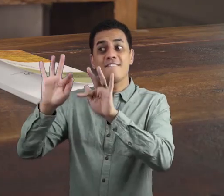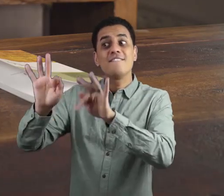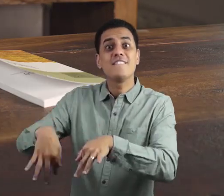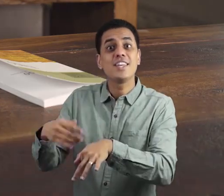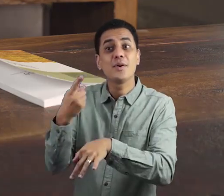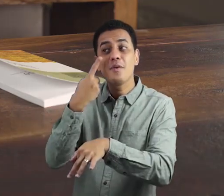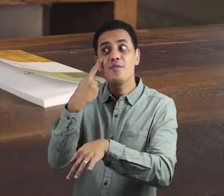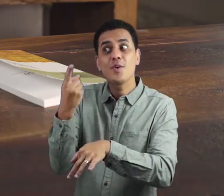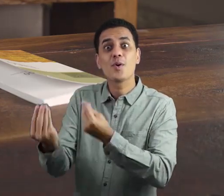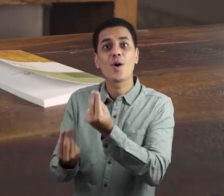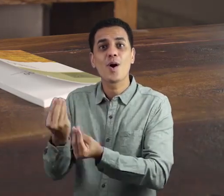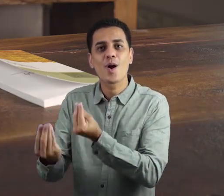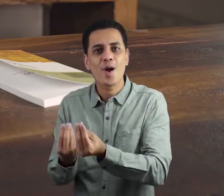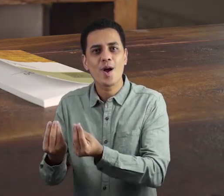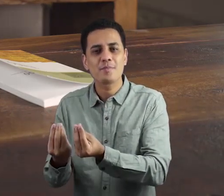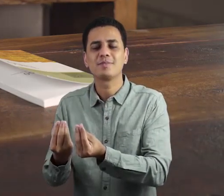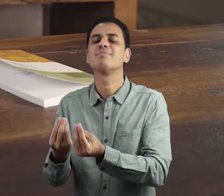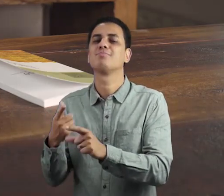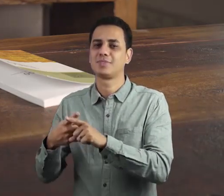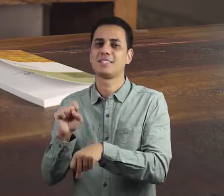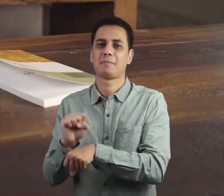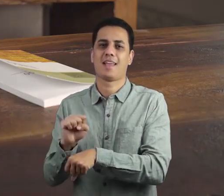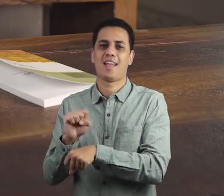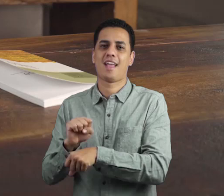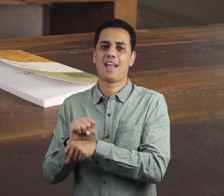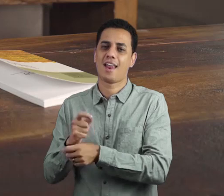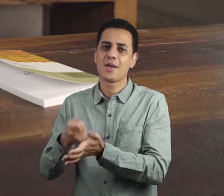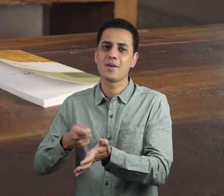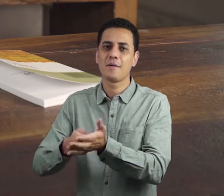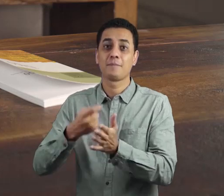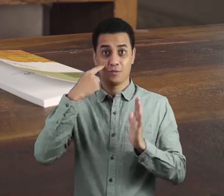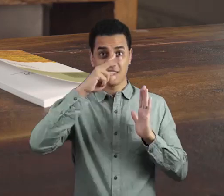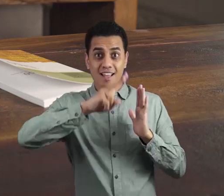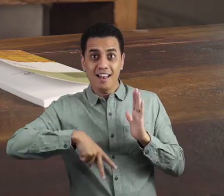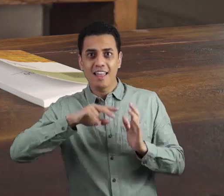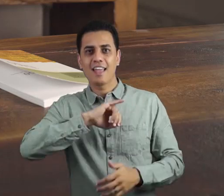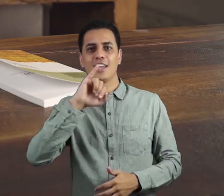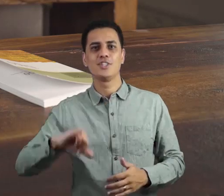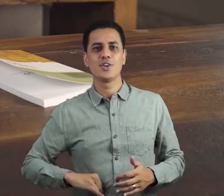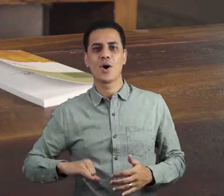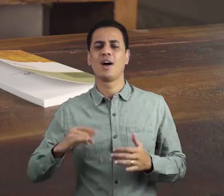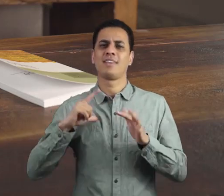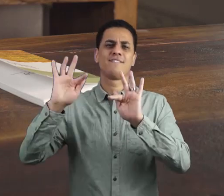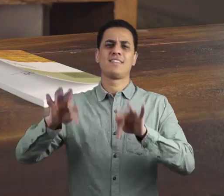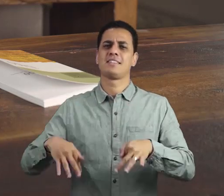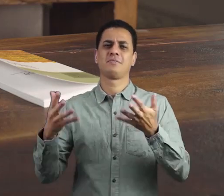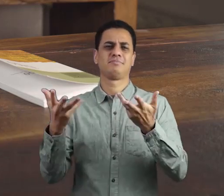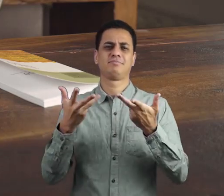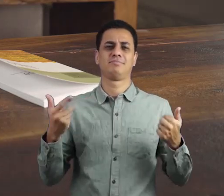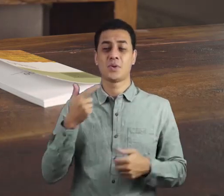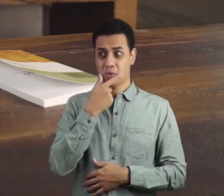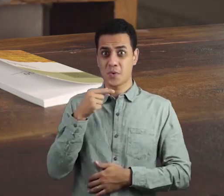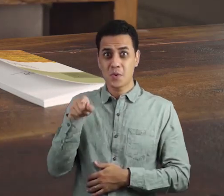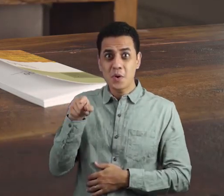drama. Qual é o resultado, então? Eu quero terminar falando do resultado de quem está sendo oprimido, né,